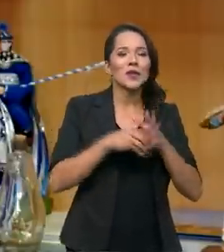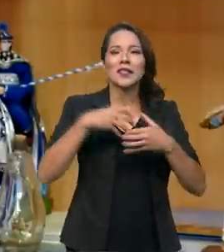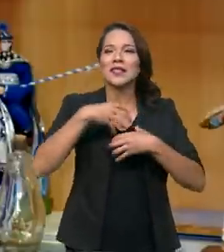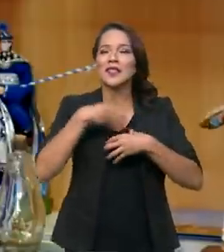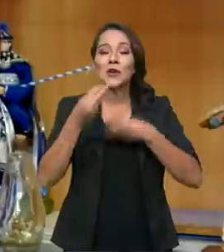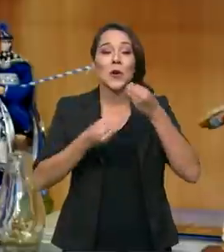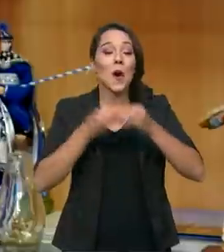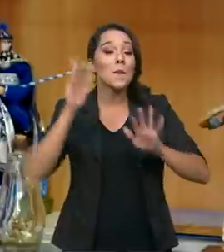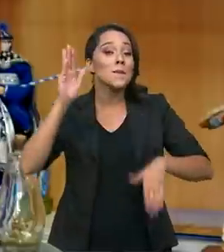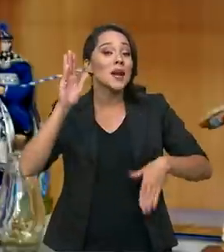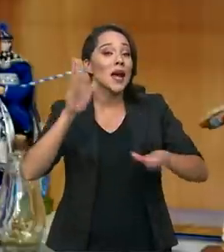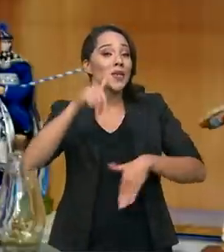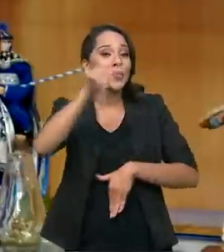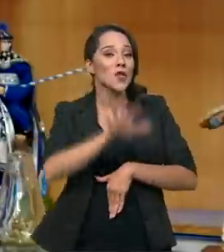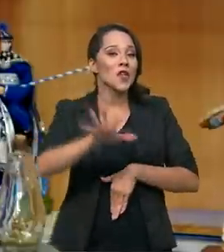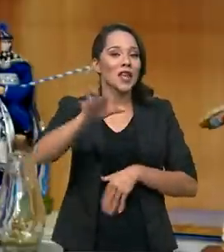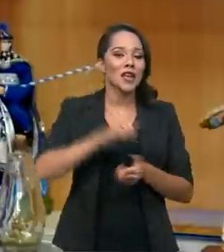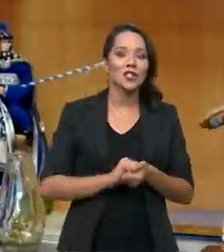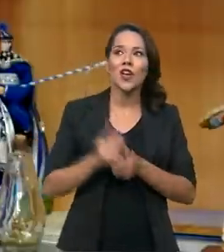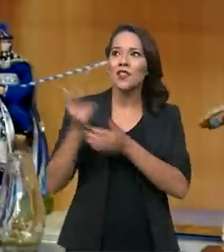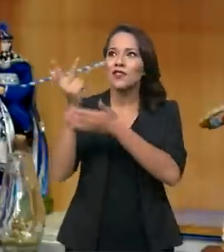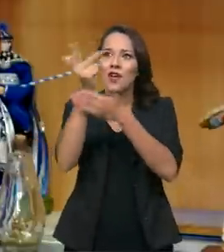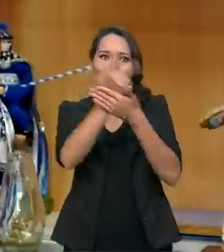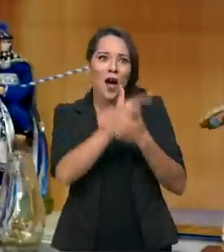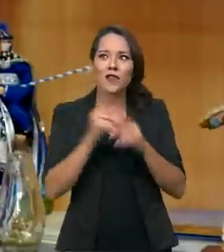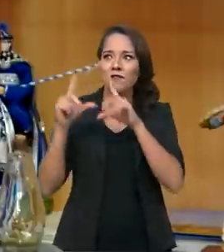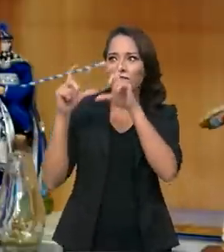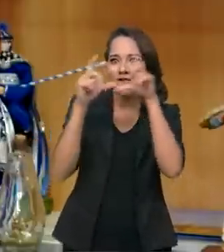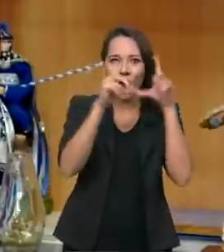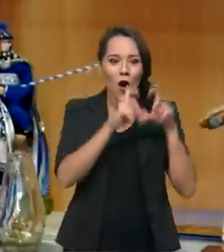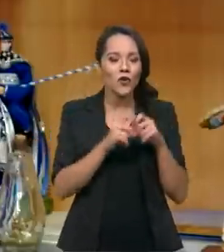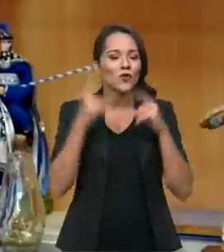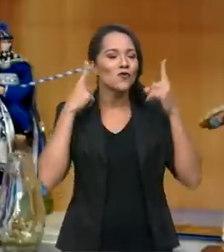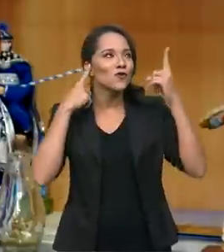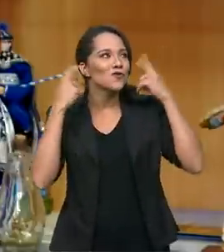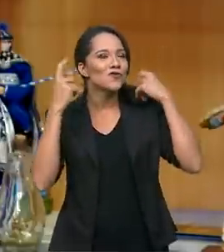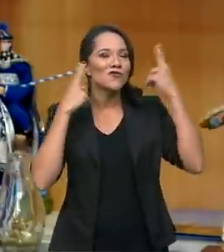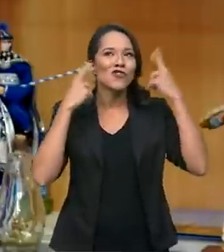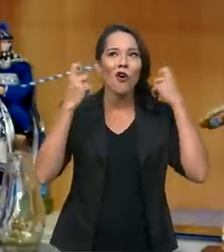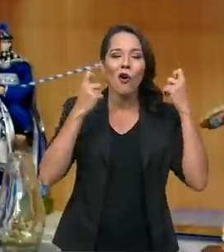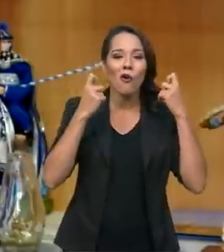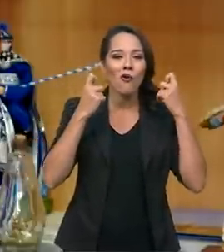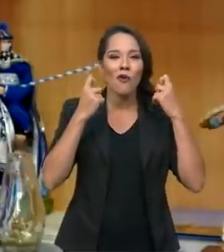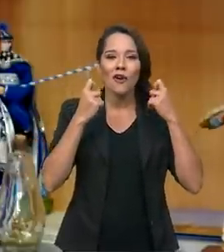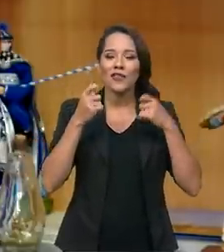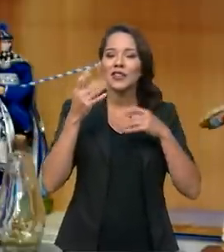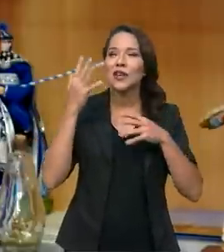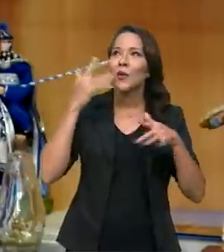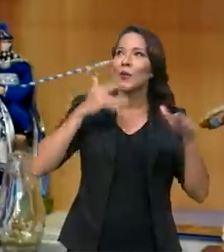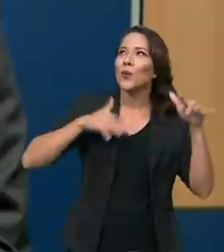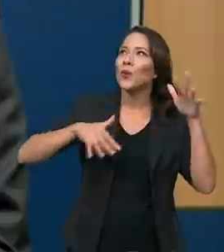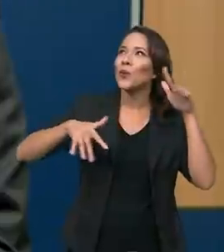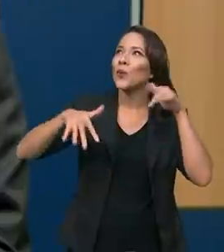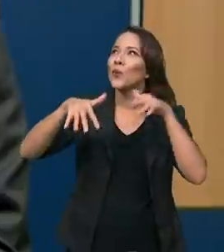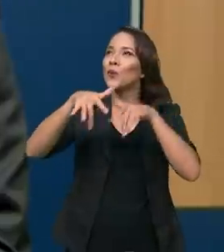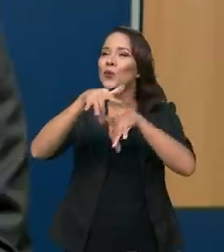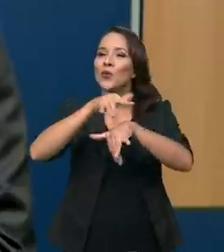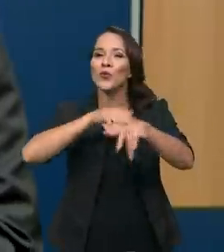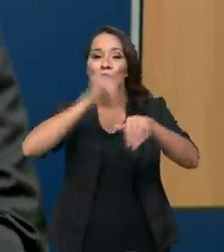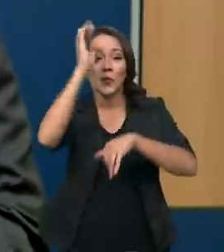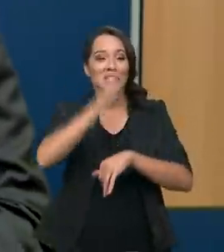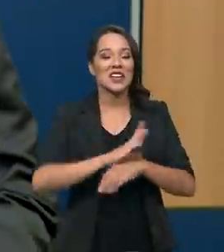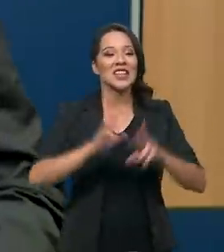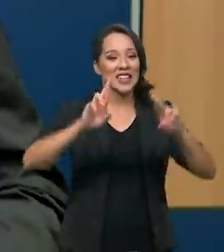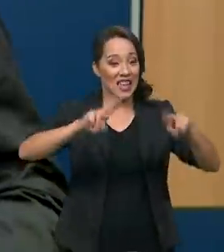Nordeste enfim tem imagem Você tem fotos enfim tem sonhos você transita dentro do Brasil ali dentro